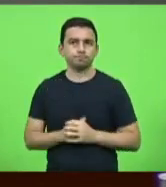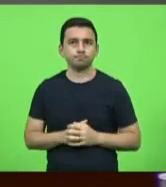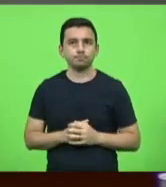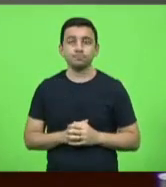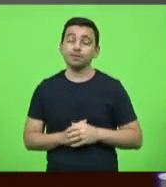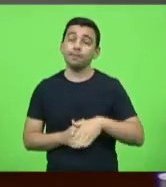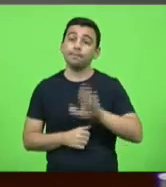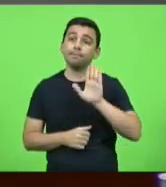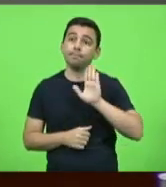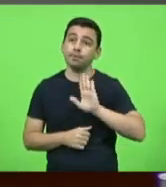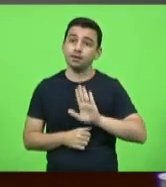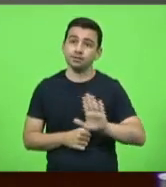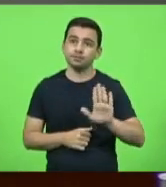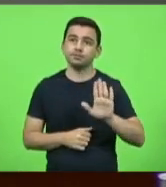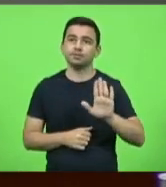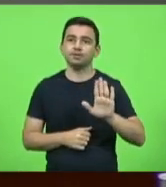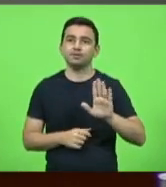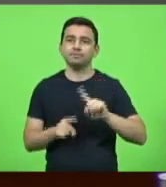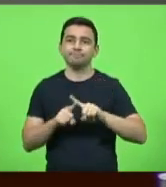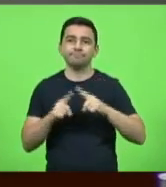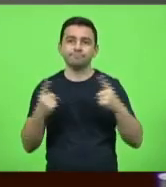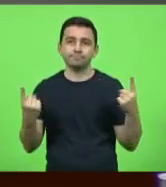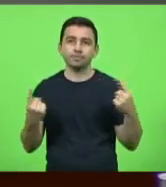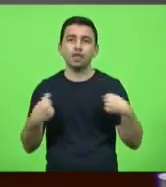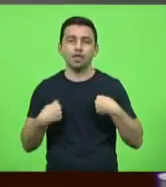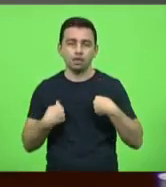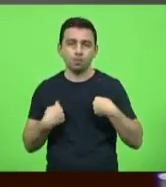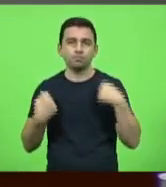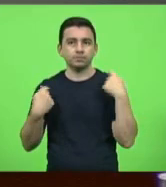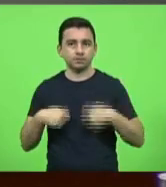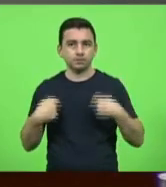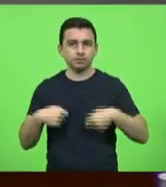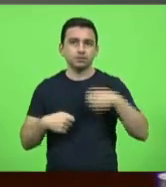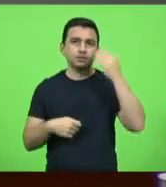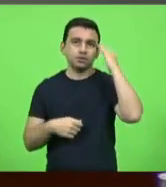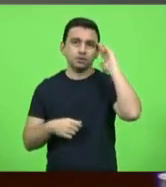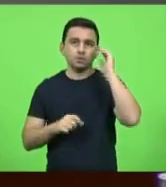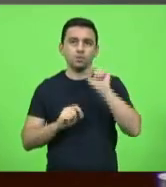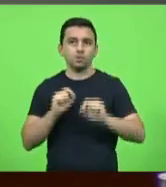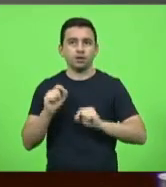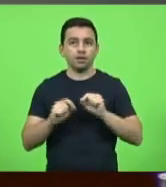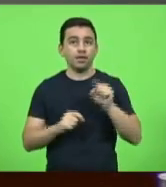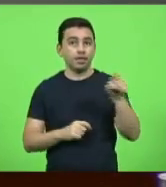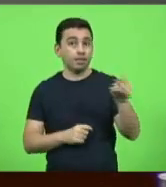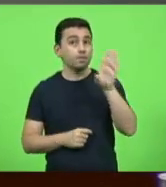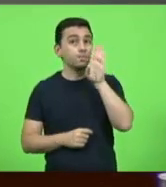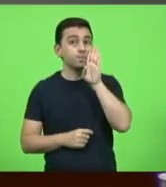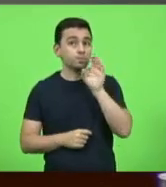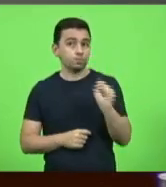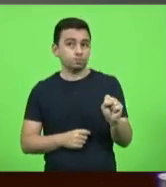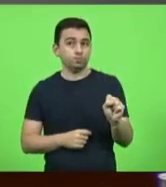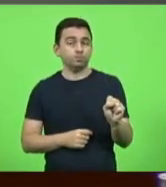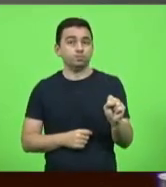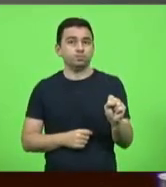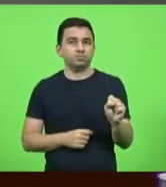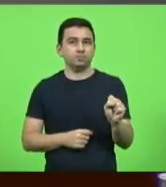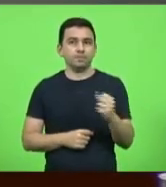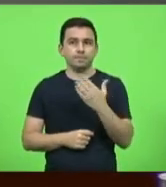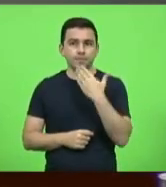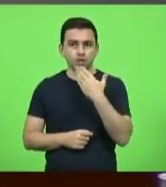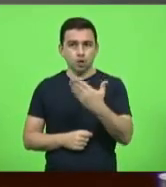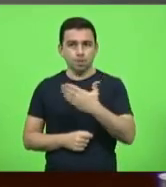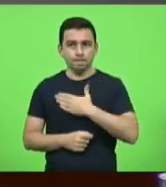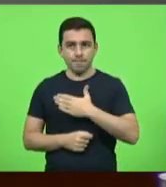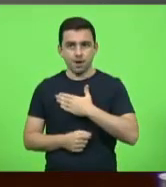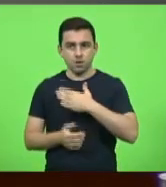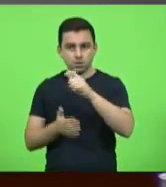Mas eu preciso entender que, quando o deputado Bruno Souza veio pedir a minha assinatura para